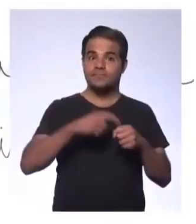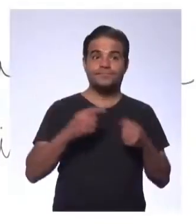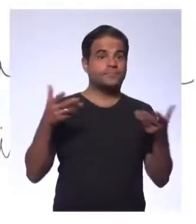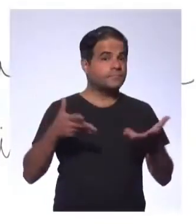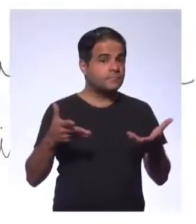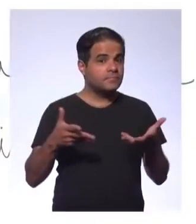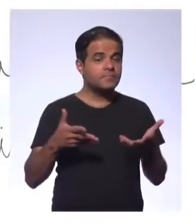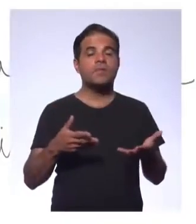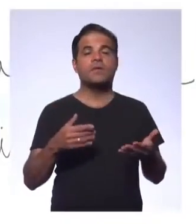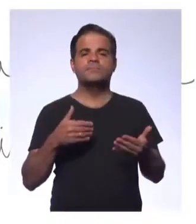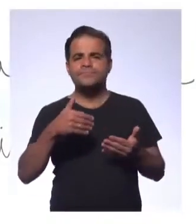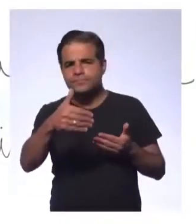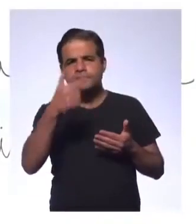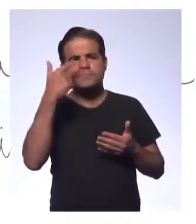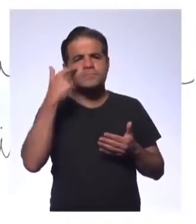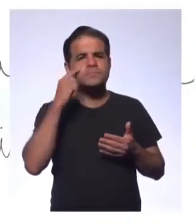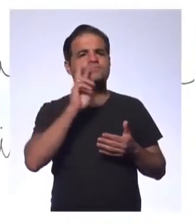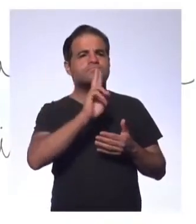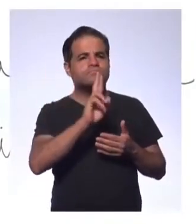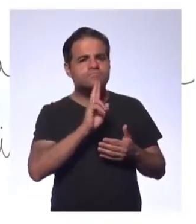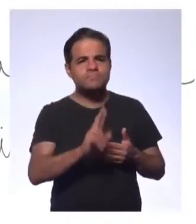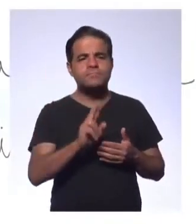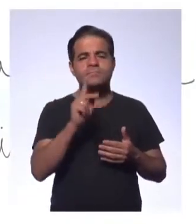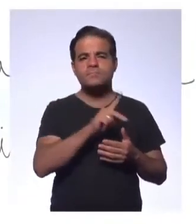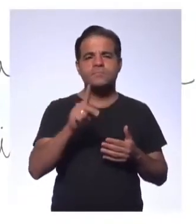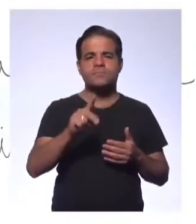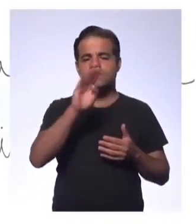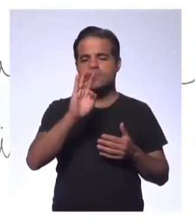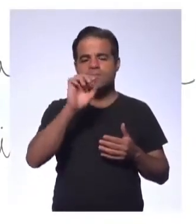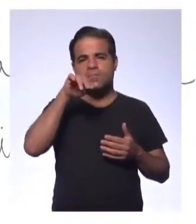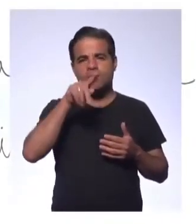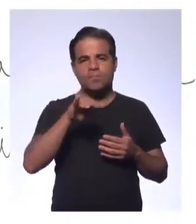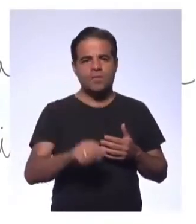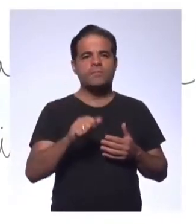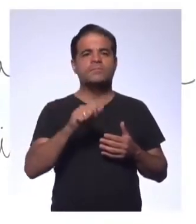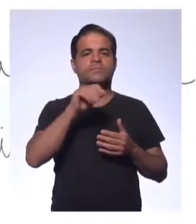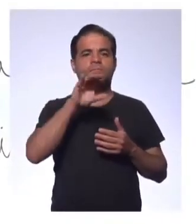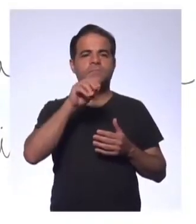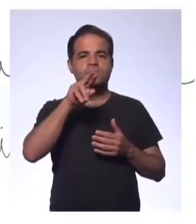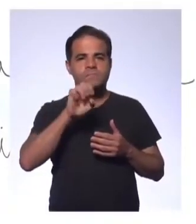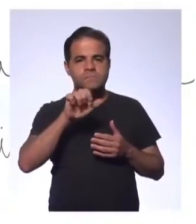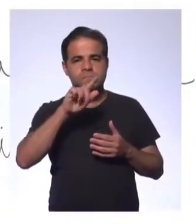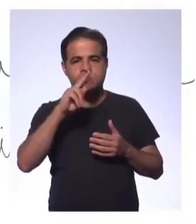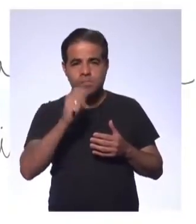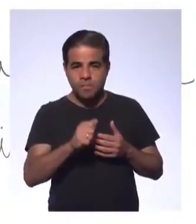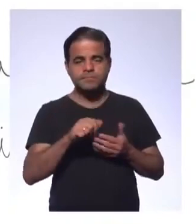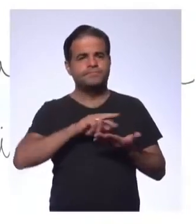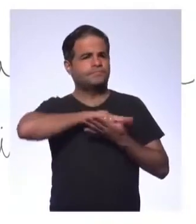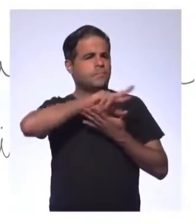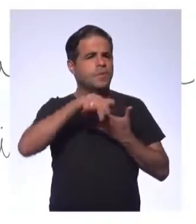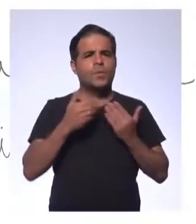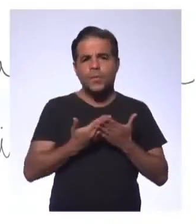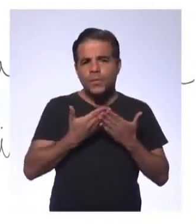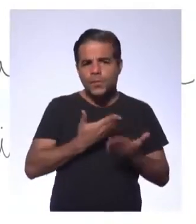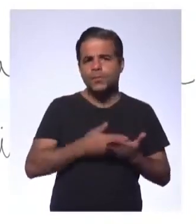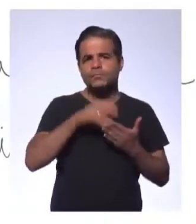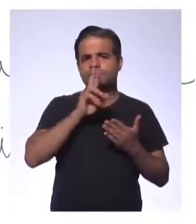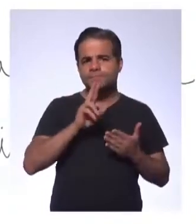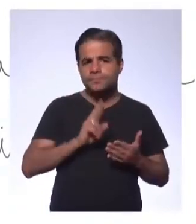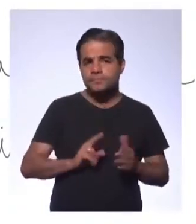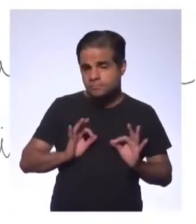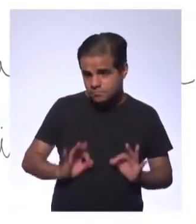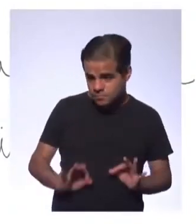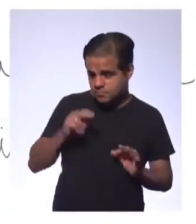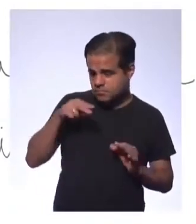Voltamos. Então, vamos aqui a resposta. Pro Benedita respondeu Thalia, Corvéia e banalidades. Vários estudantes responderam. Tá